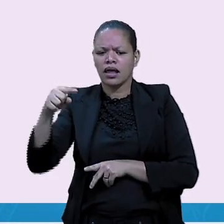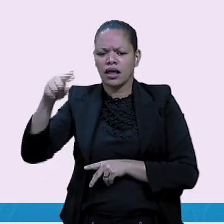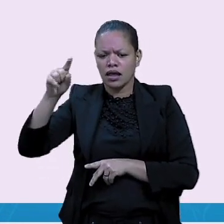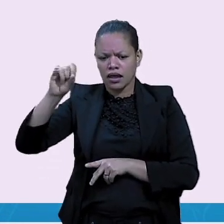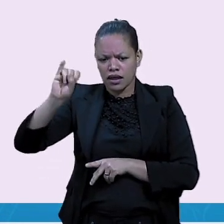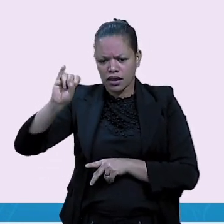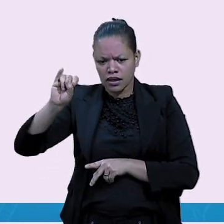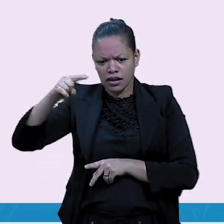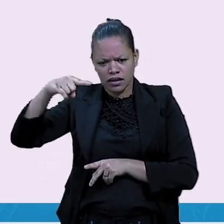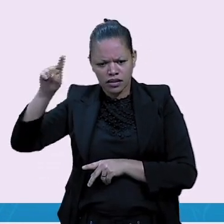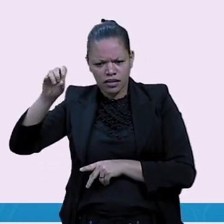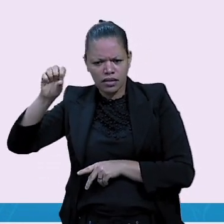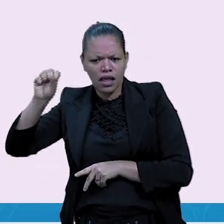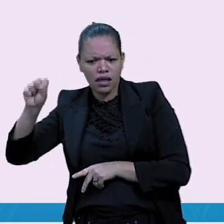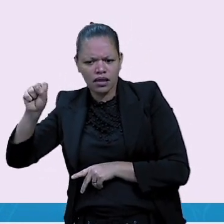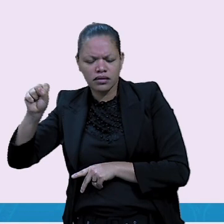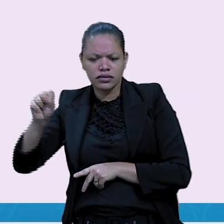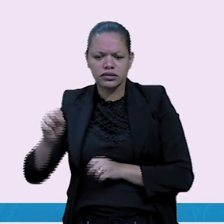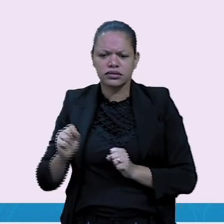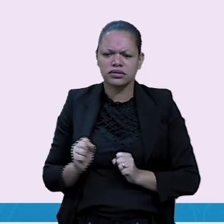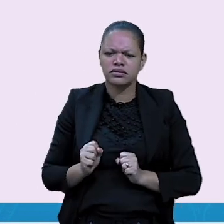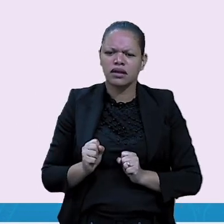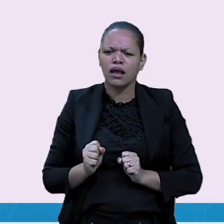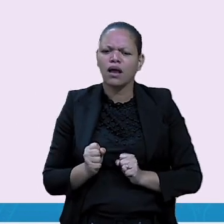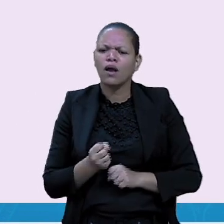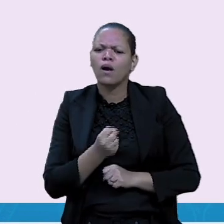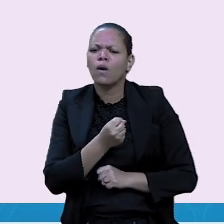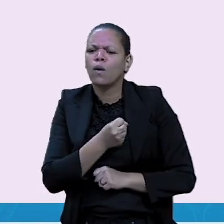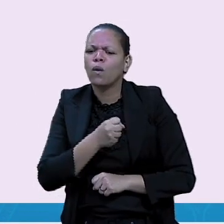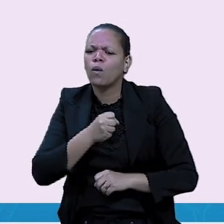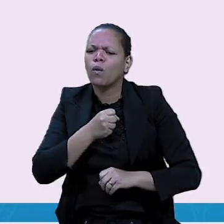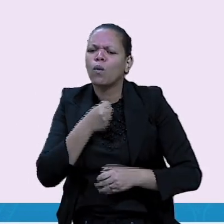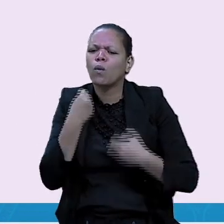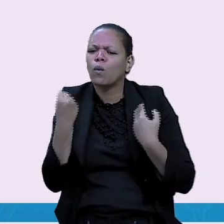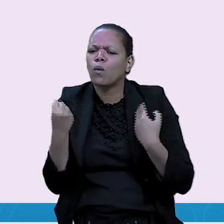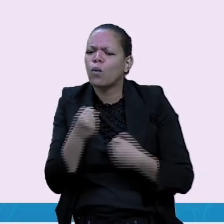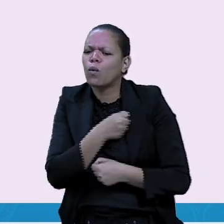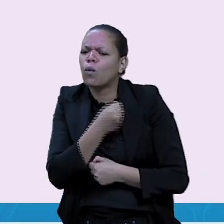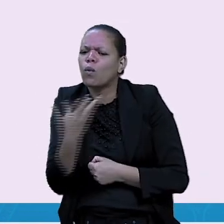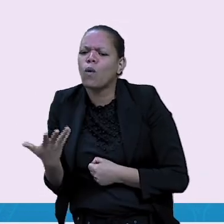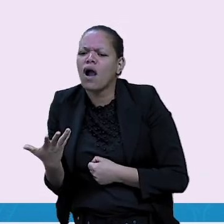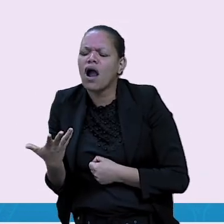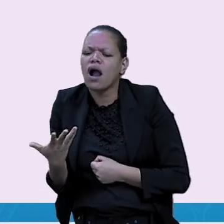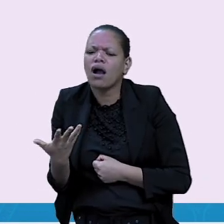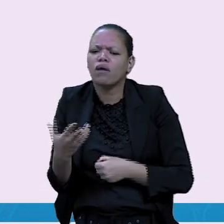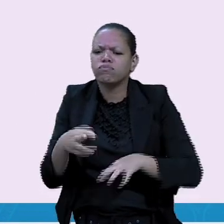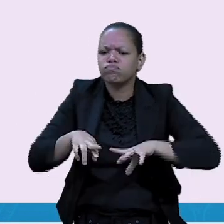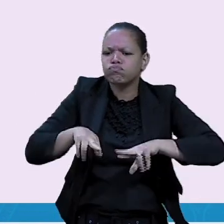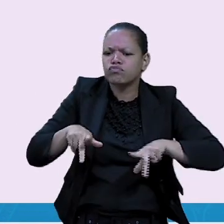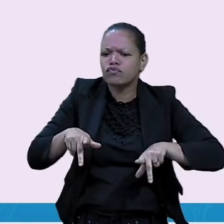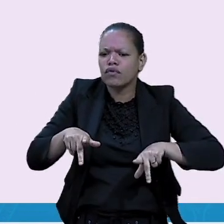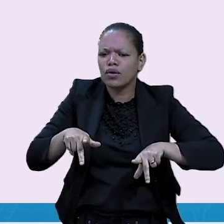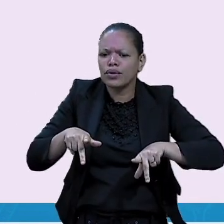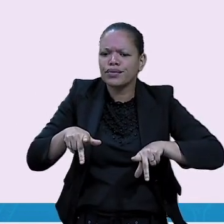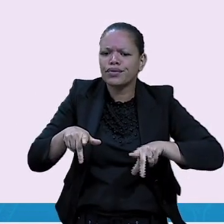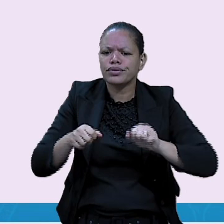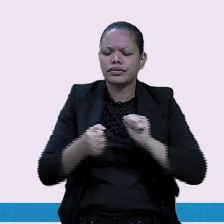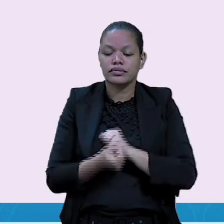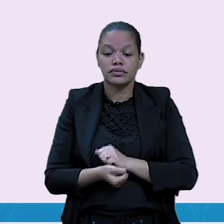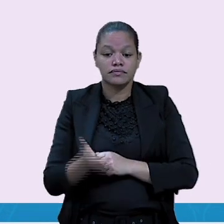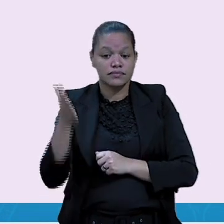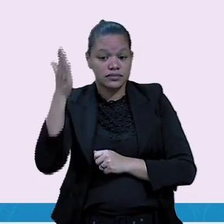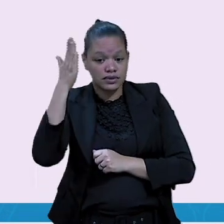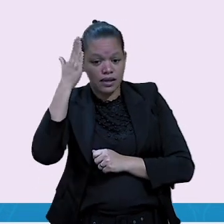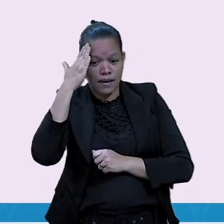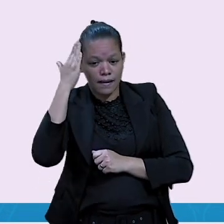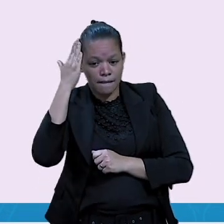tem 154. Olha a dica. Qual a diferença? Então, a gente sabe que é uma